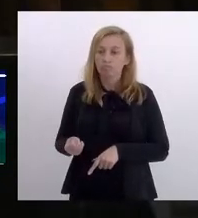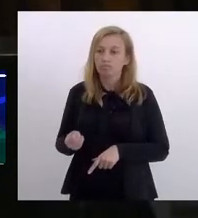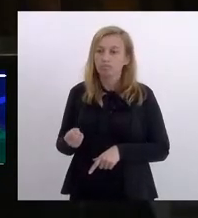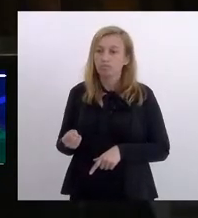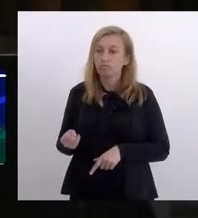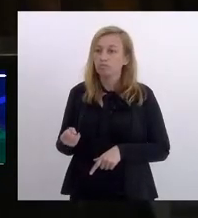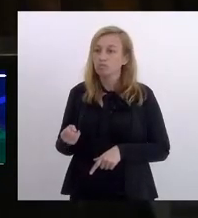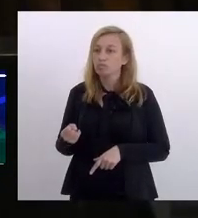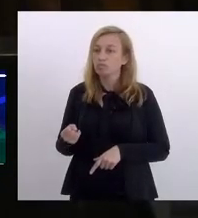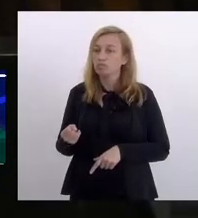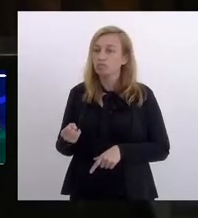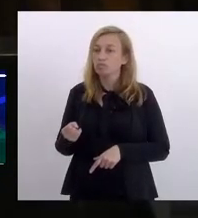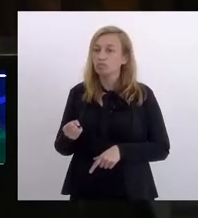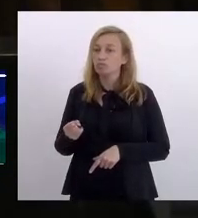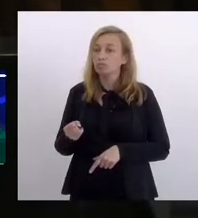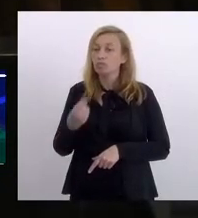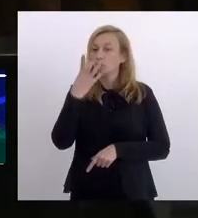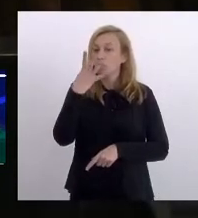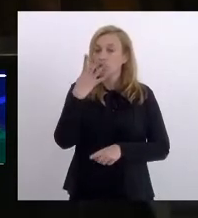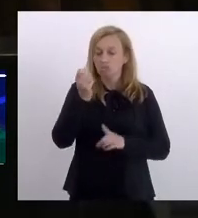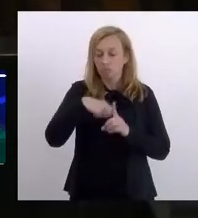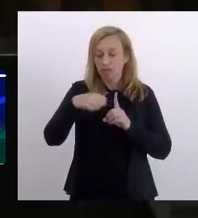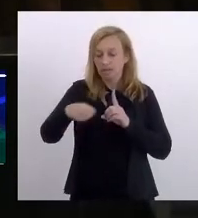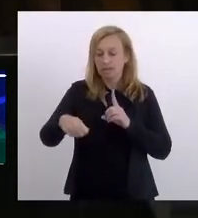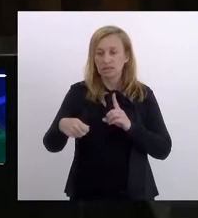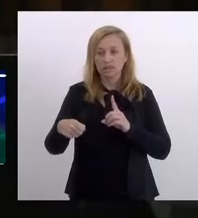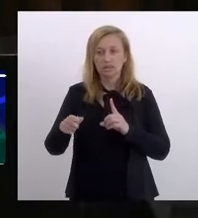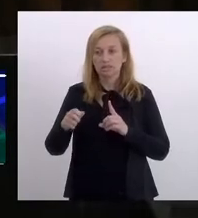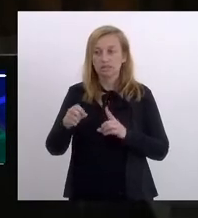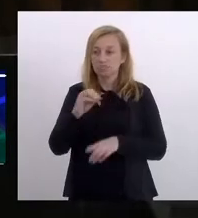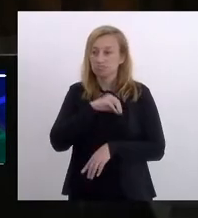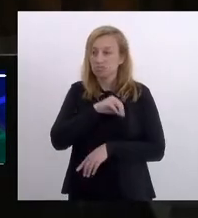chegaram a ficar 4 meses sem salários.